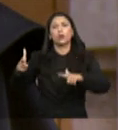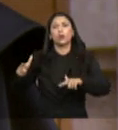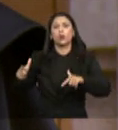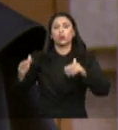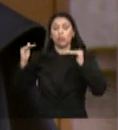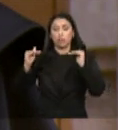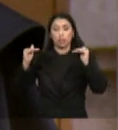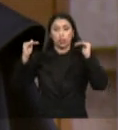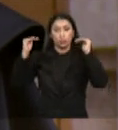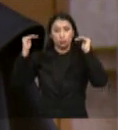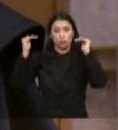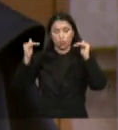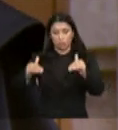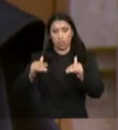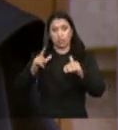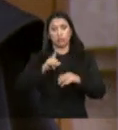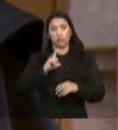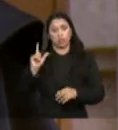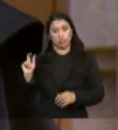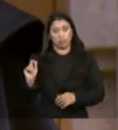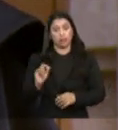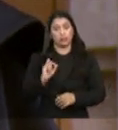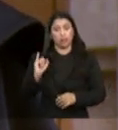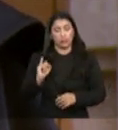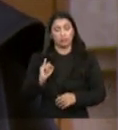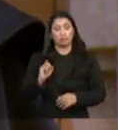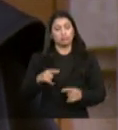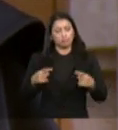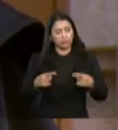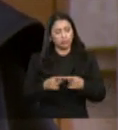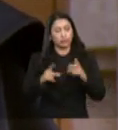singular e ali legislativo